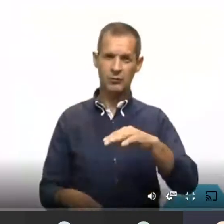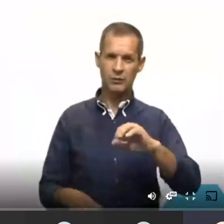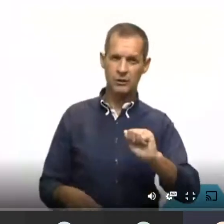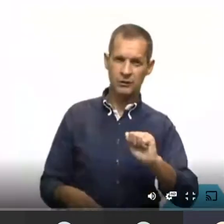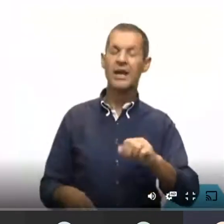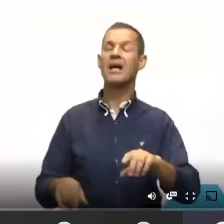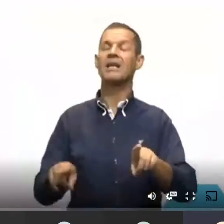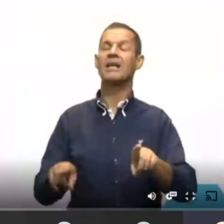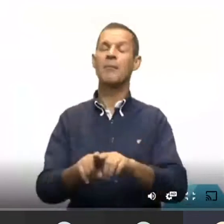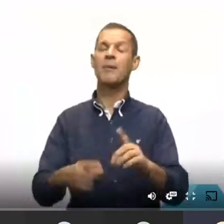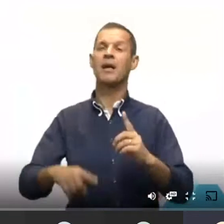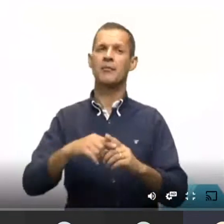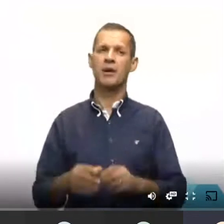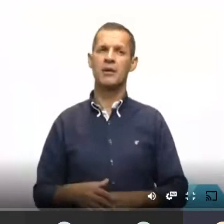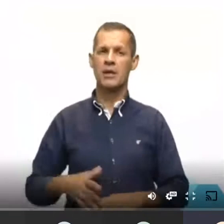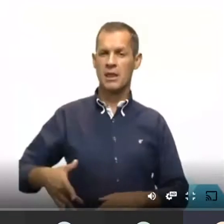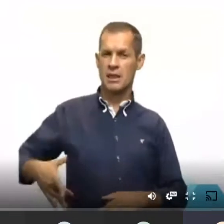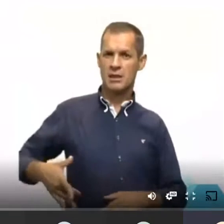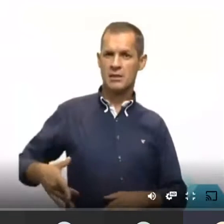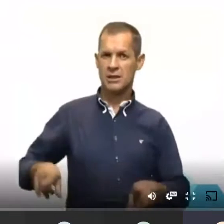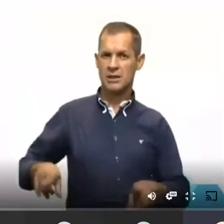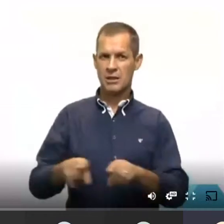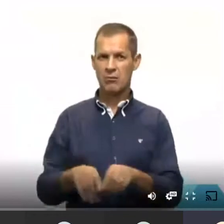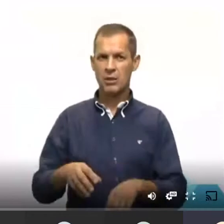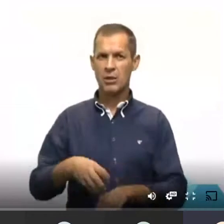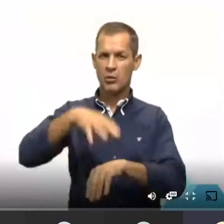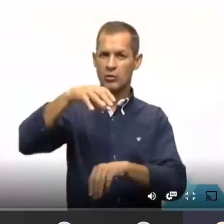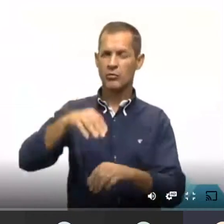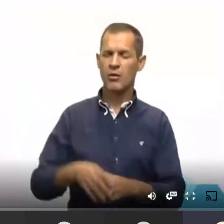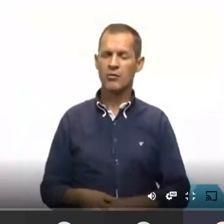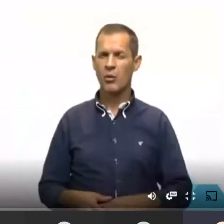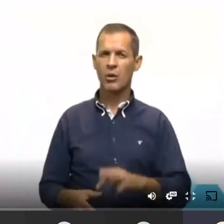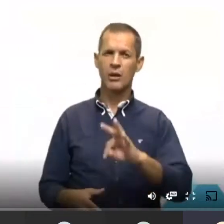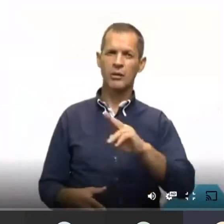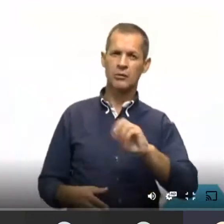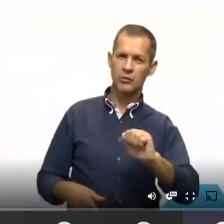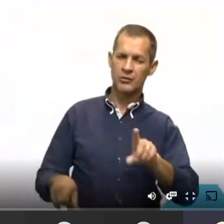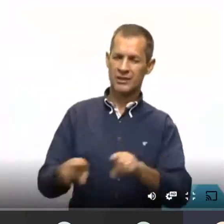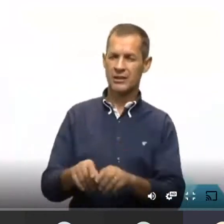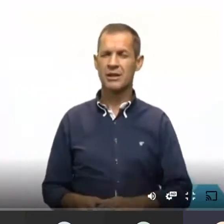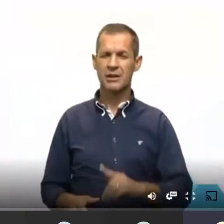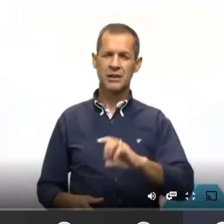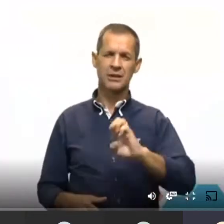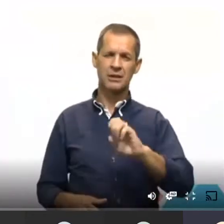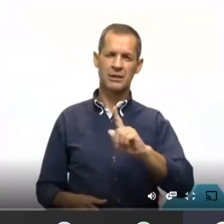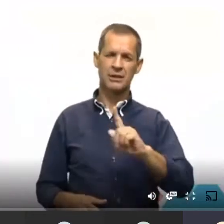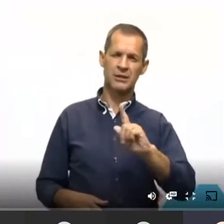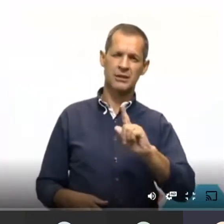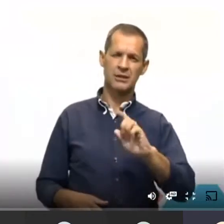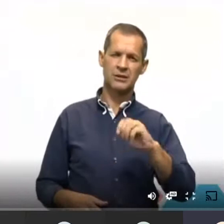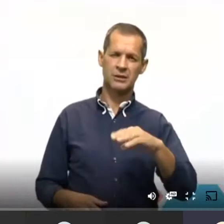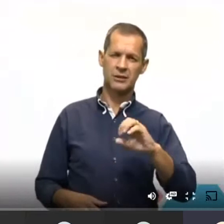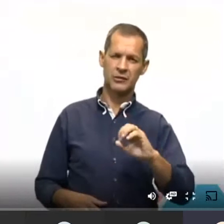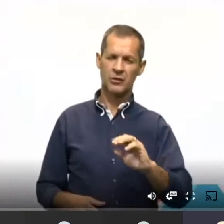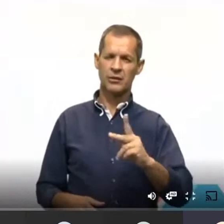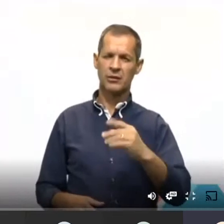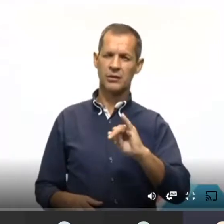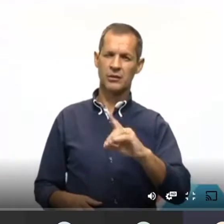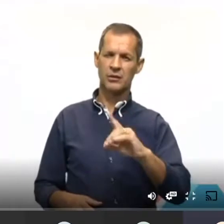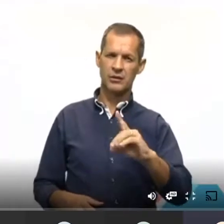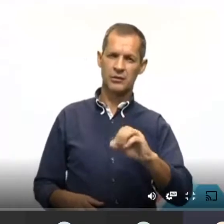uma lâmina extra também de rim com tumefação turva e degeneração hidrópica, que é